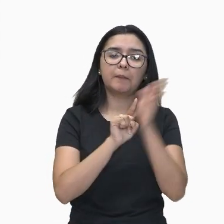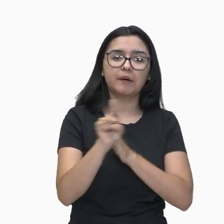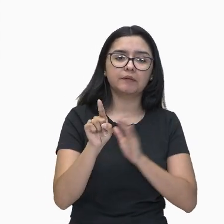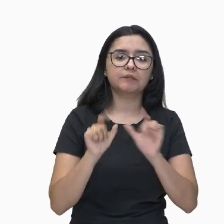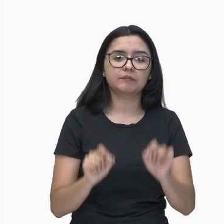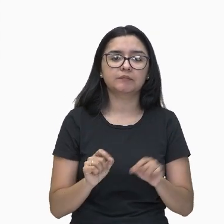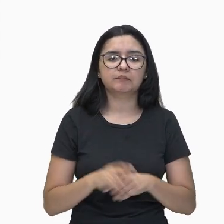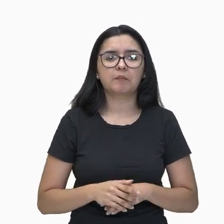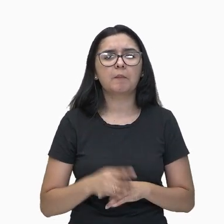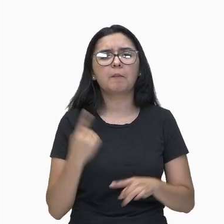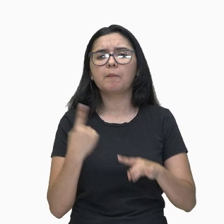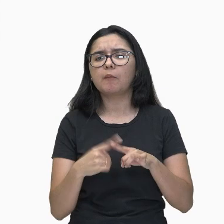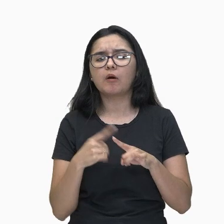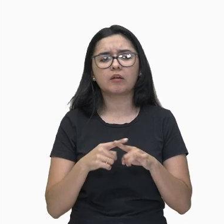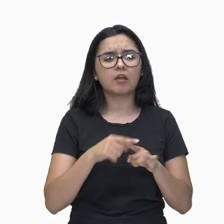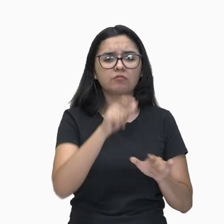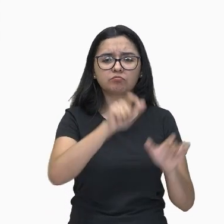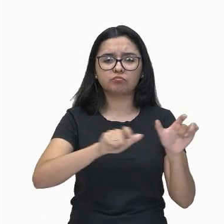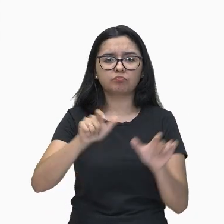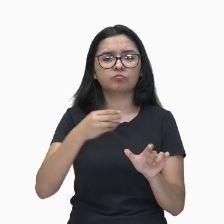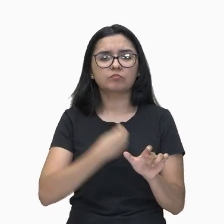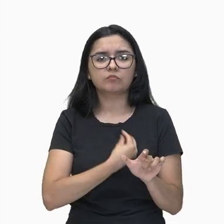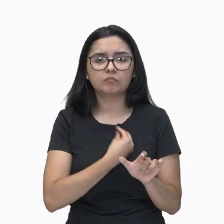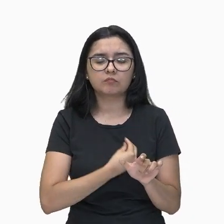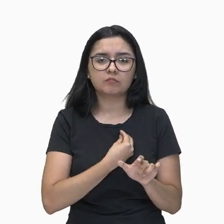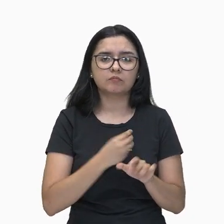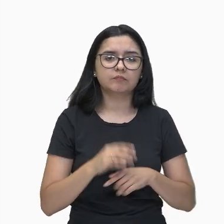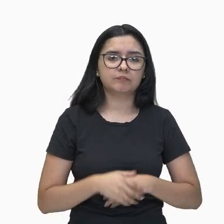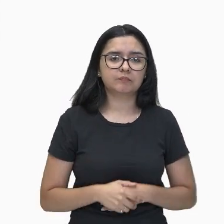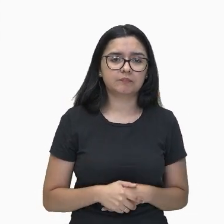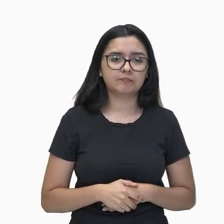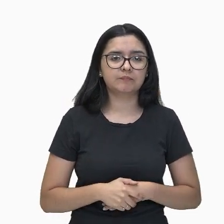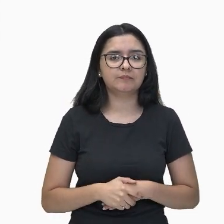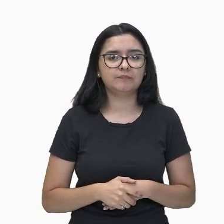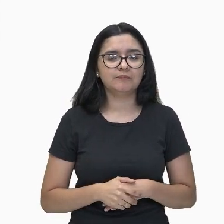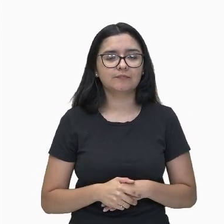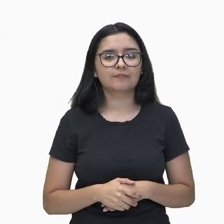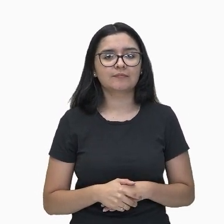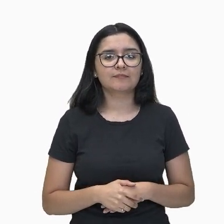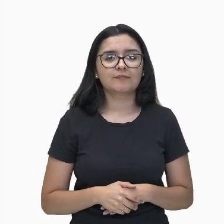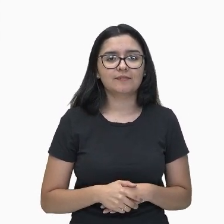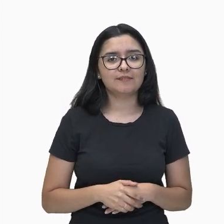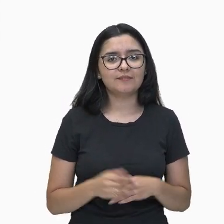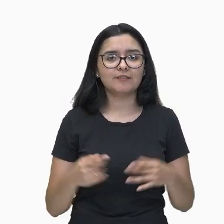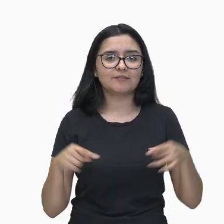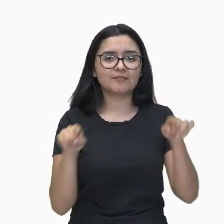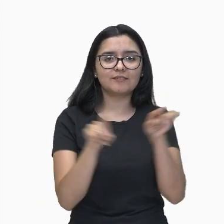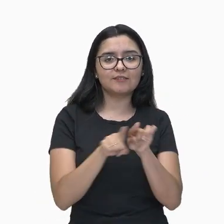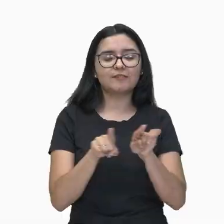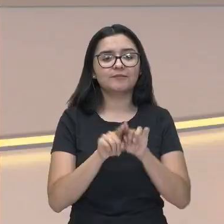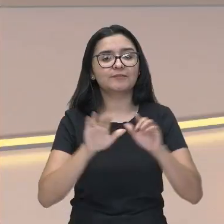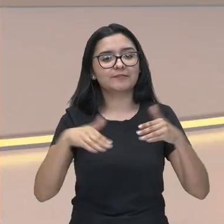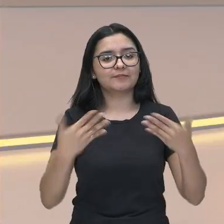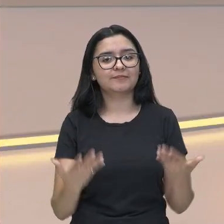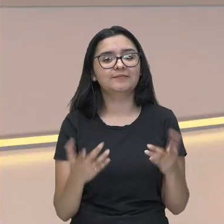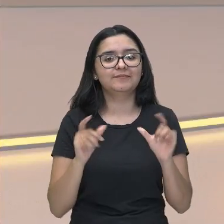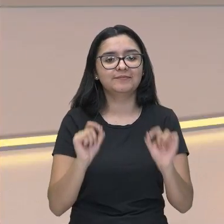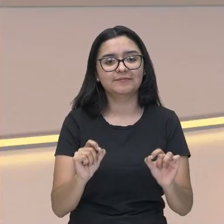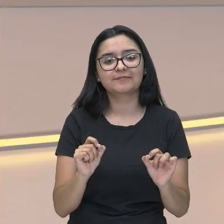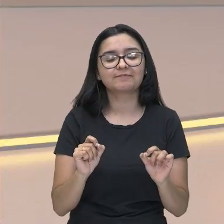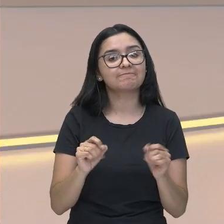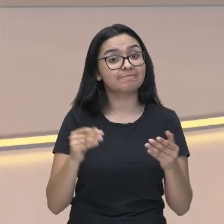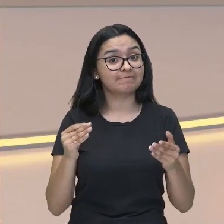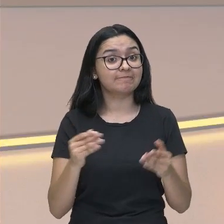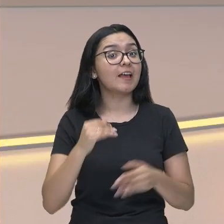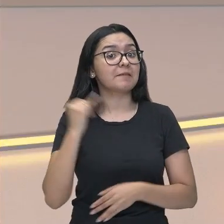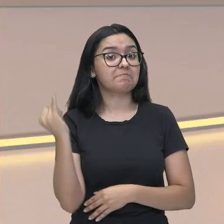elas existem e por que são o que são. Então aqui, pessoal, é um ponto